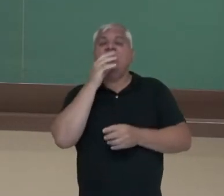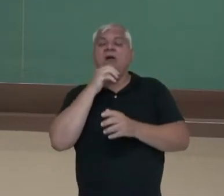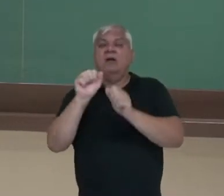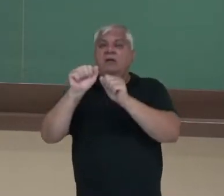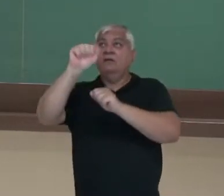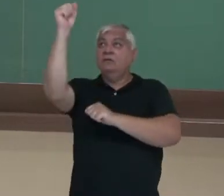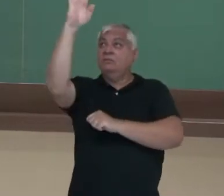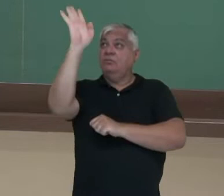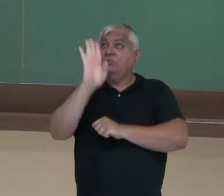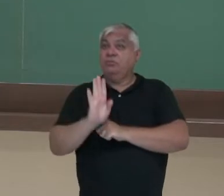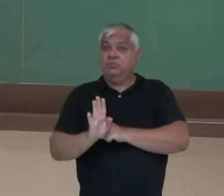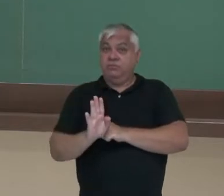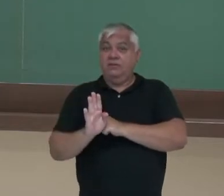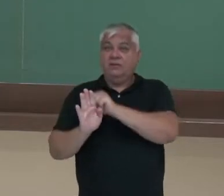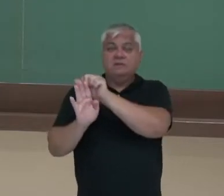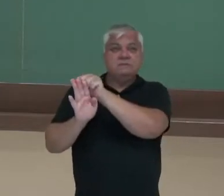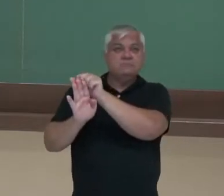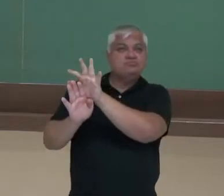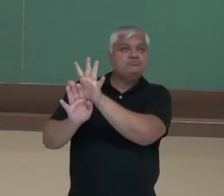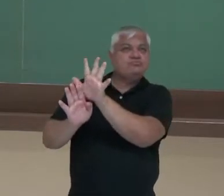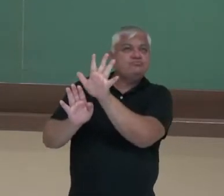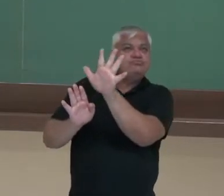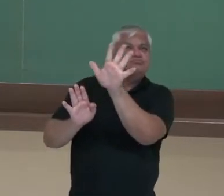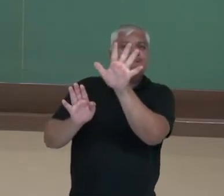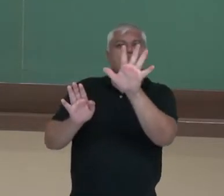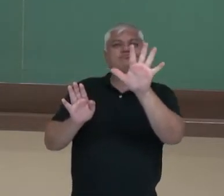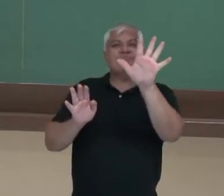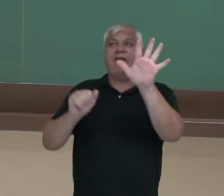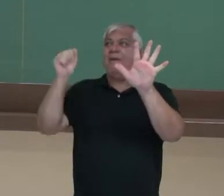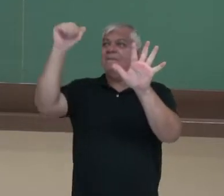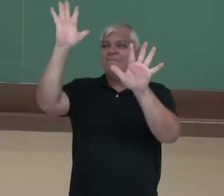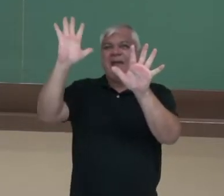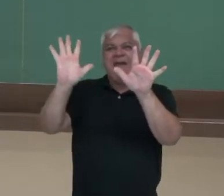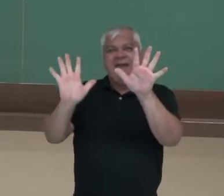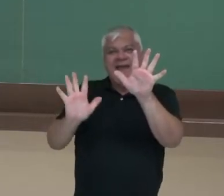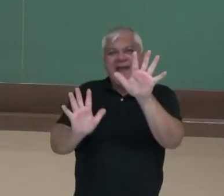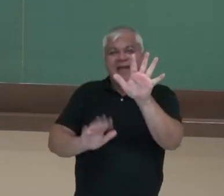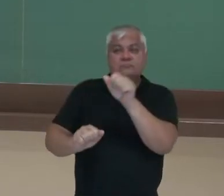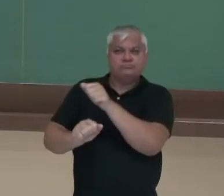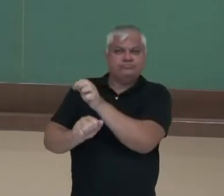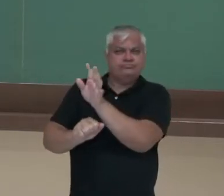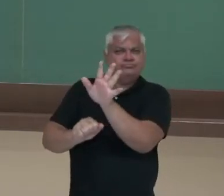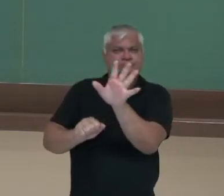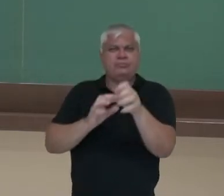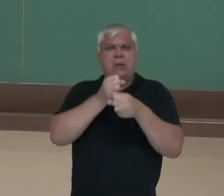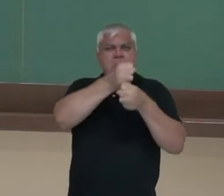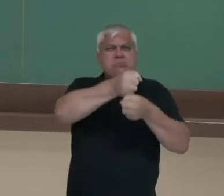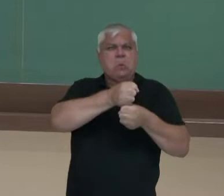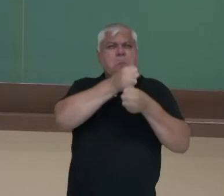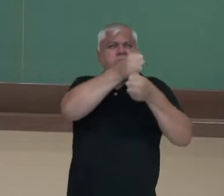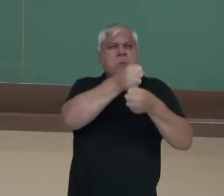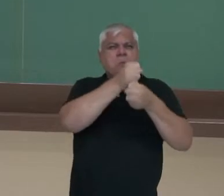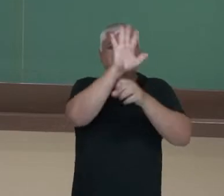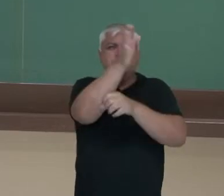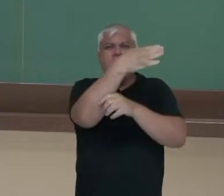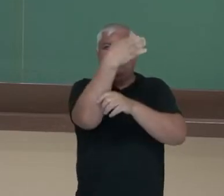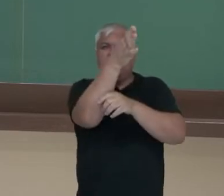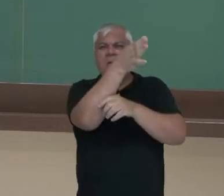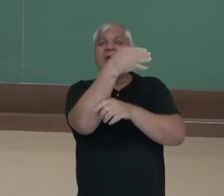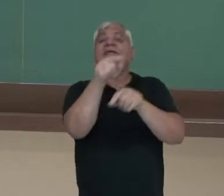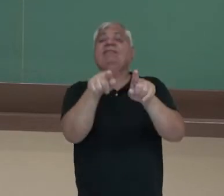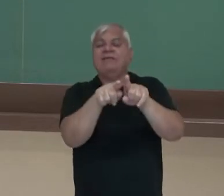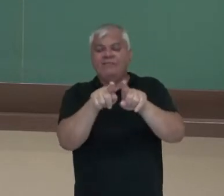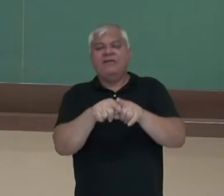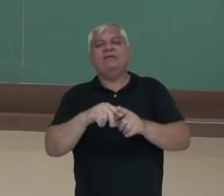expansão do território colonial, né, através da pecuária, através das bandeiras, e inclusive com a presença também das